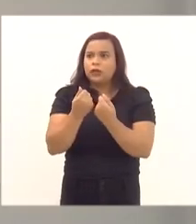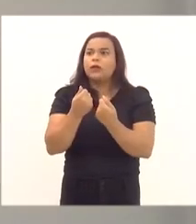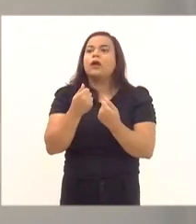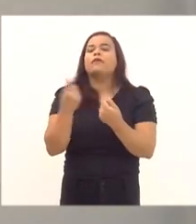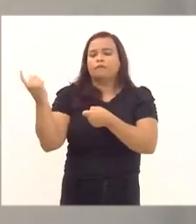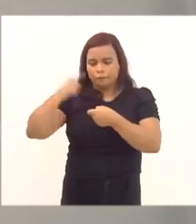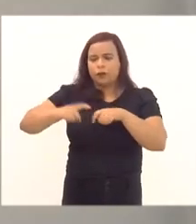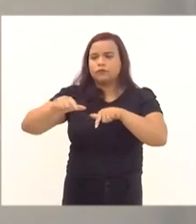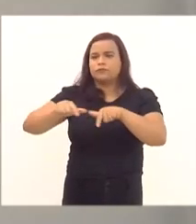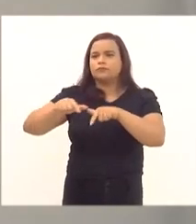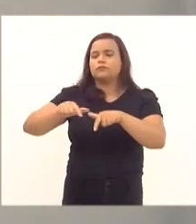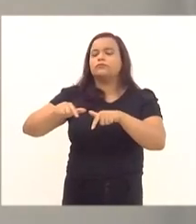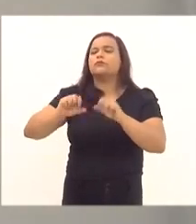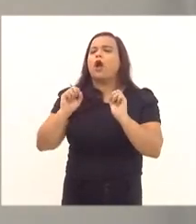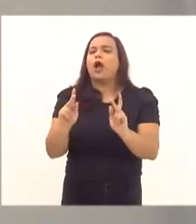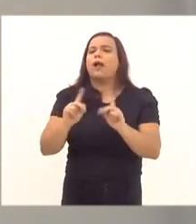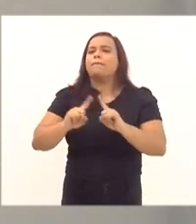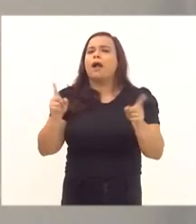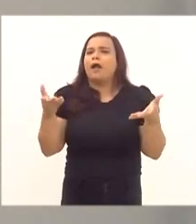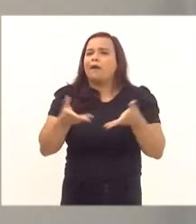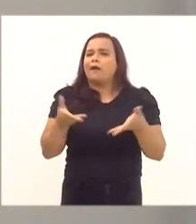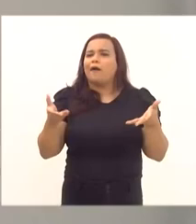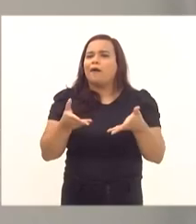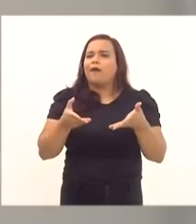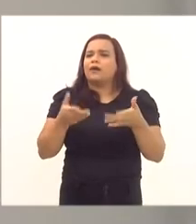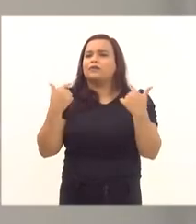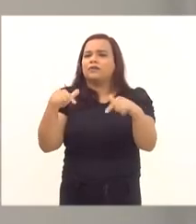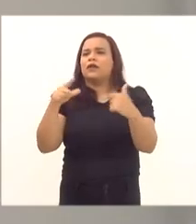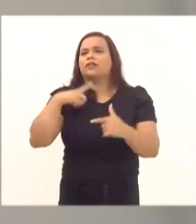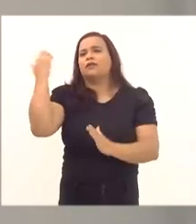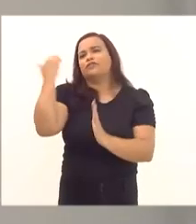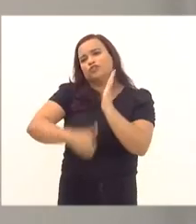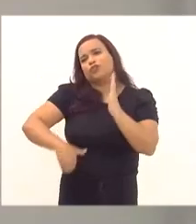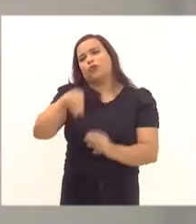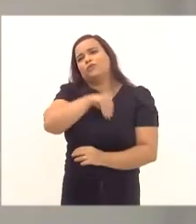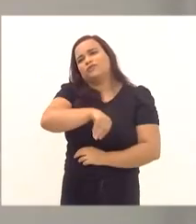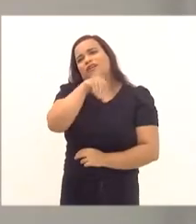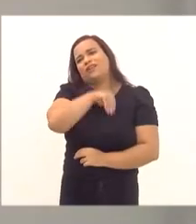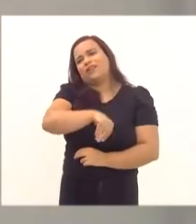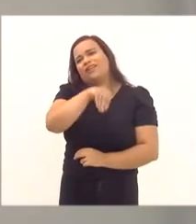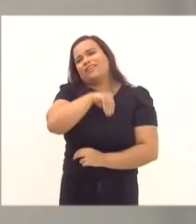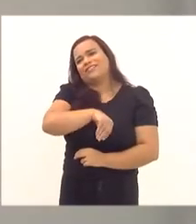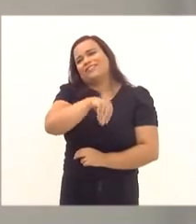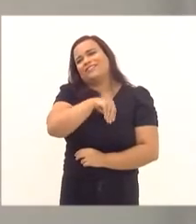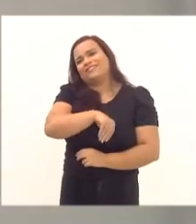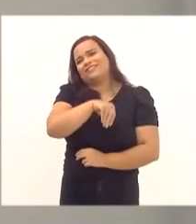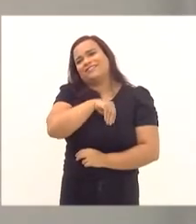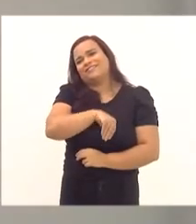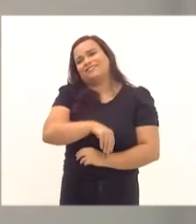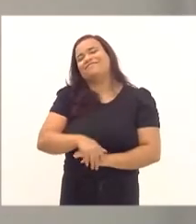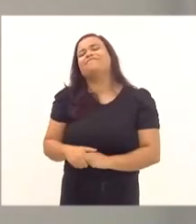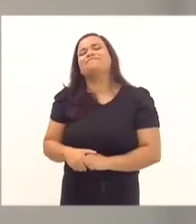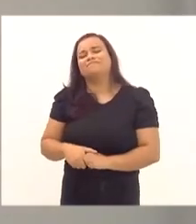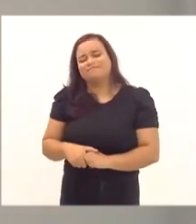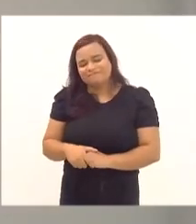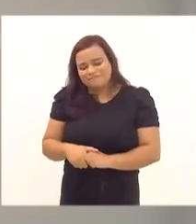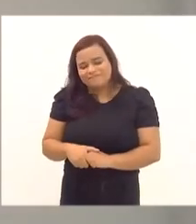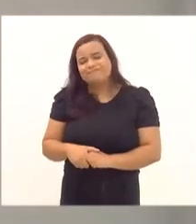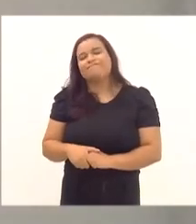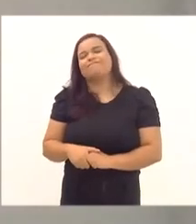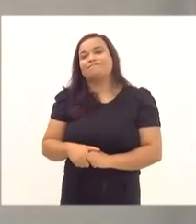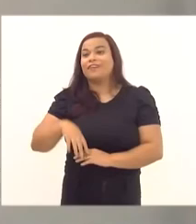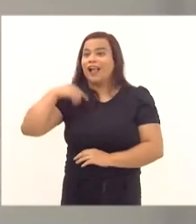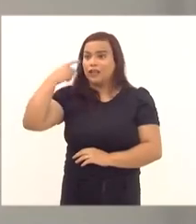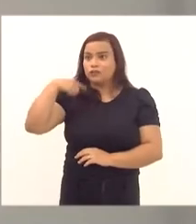pois bem agora os trabalhadores tiveram descontos no seu salário sus.em e evidentemente